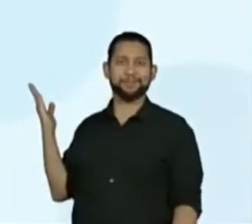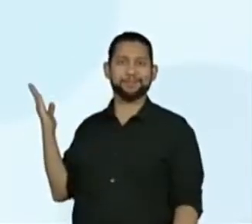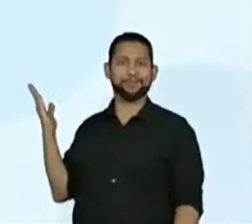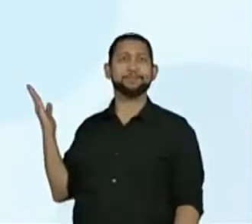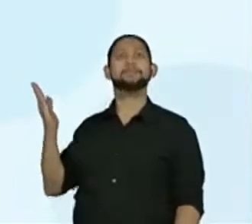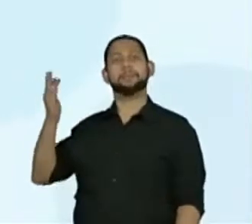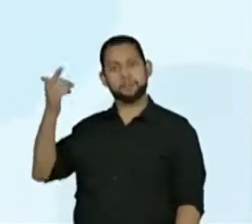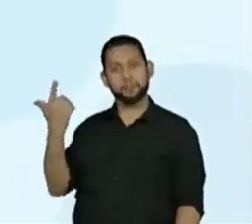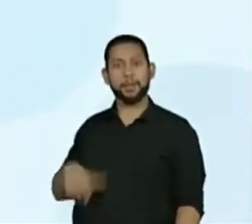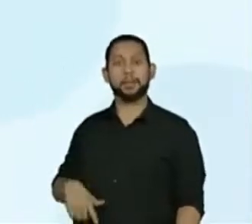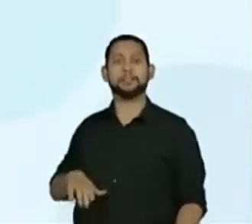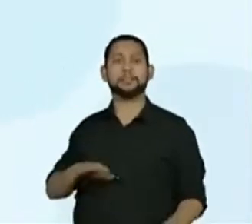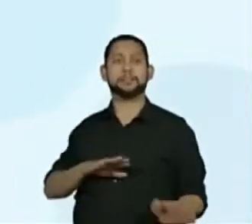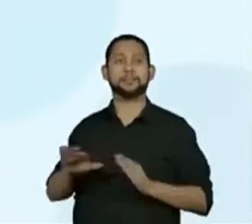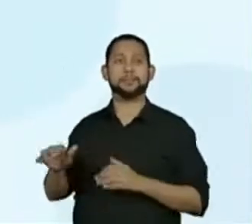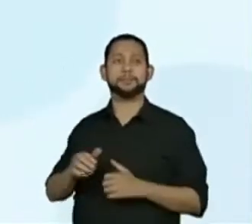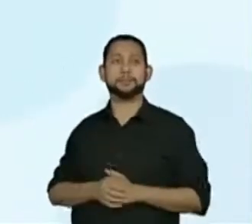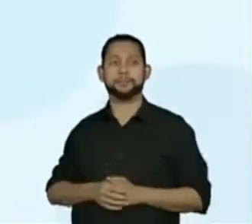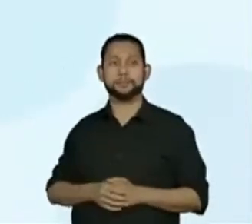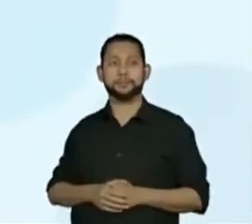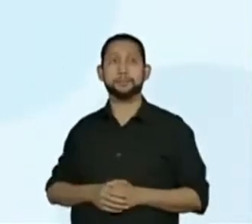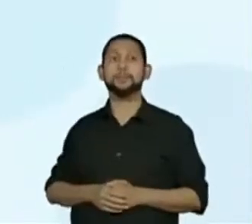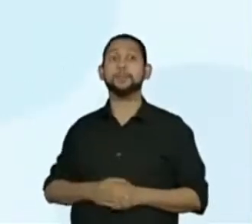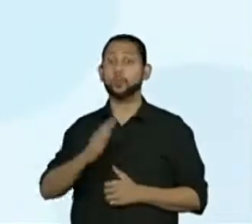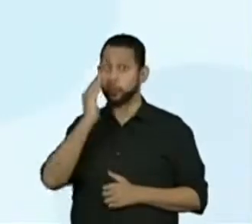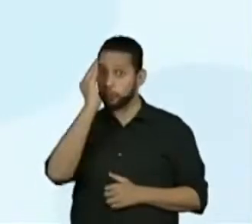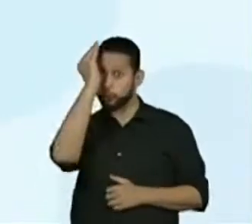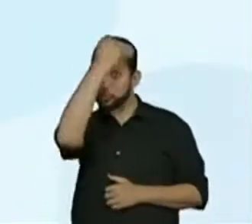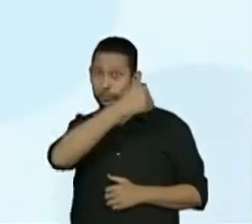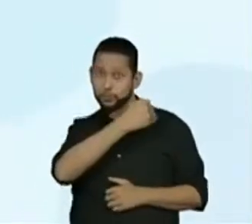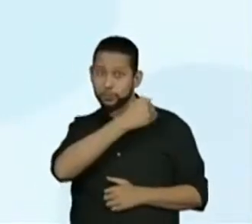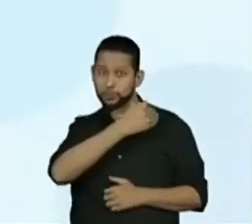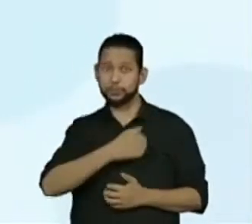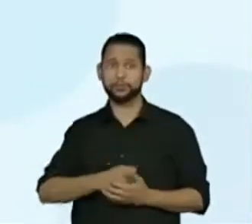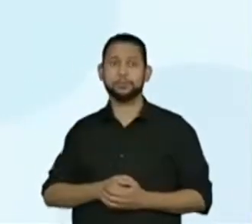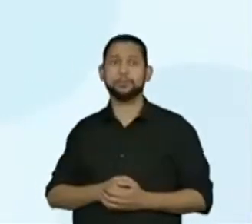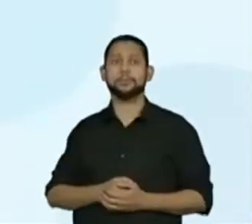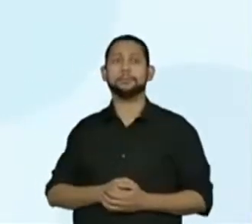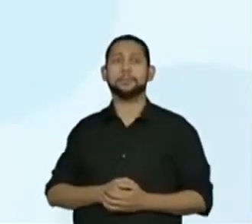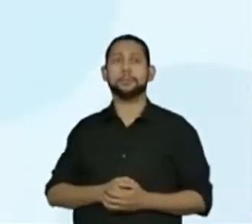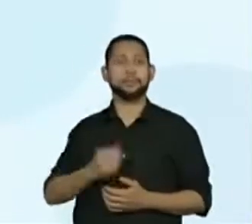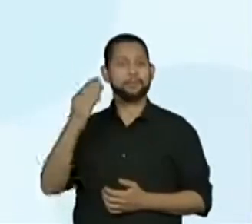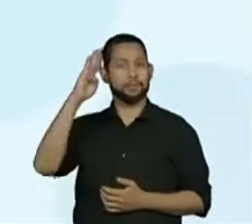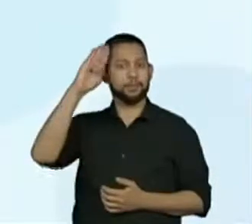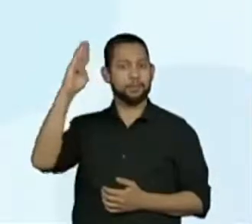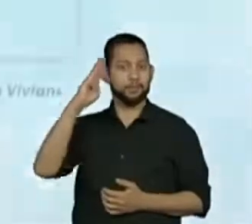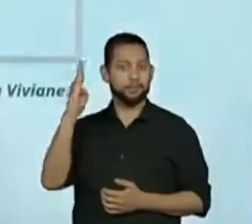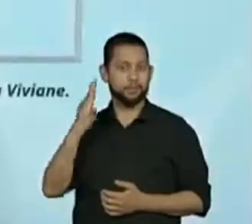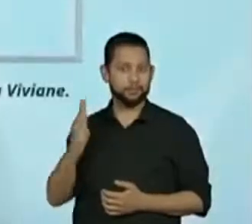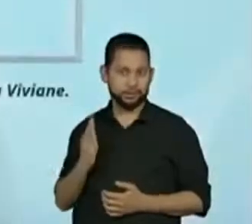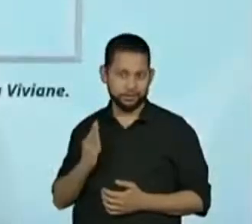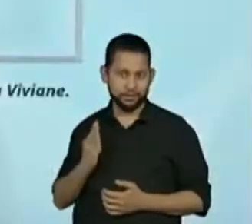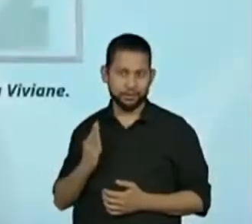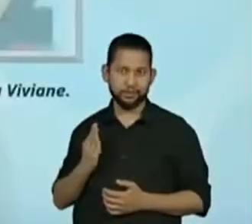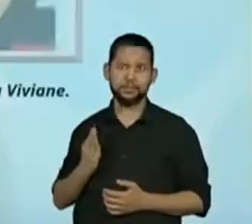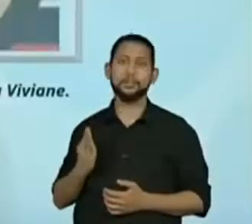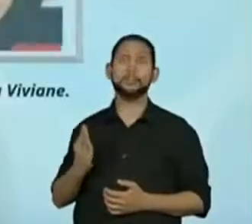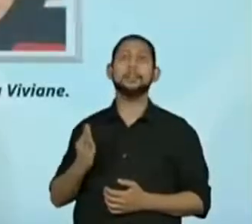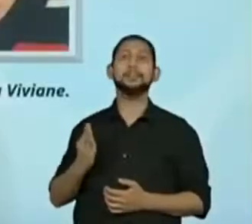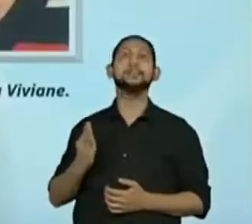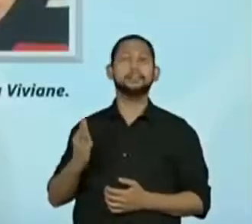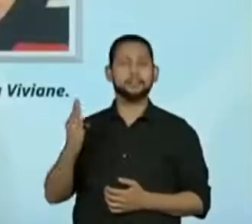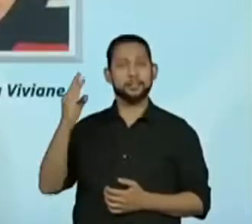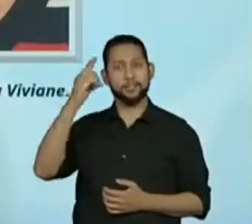Bom vamos lá mas Professor Joelson professora Kelly e